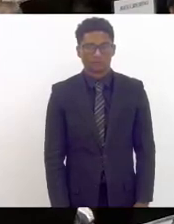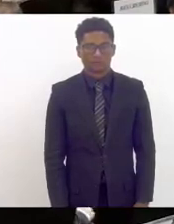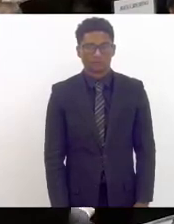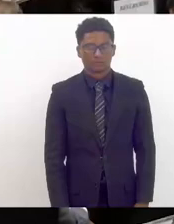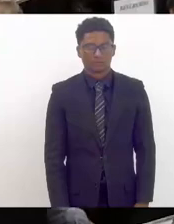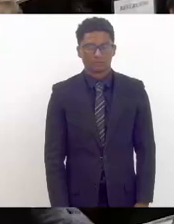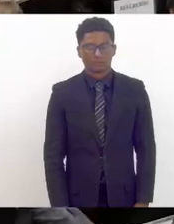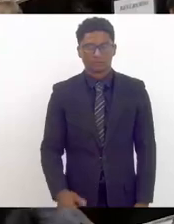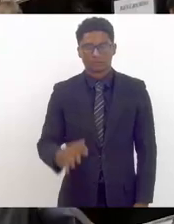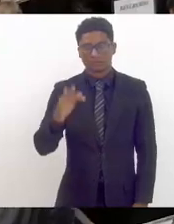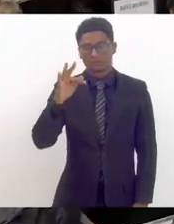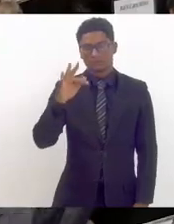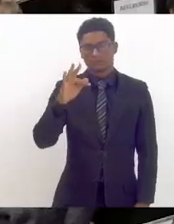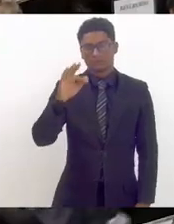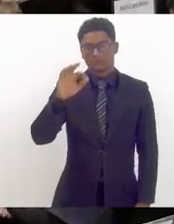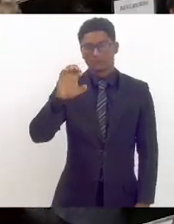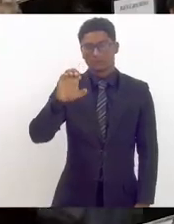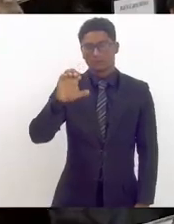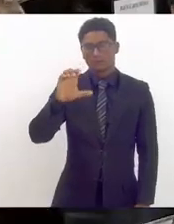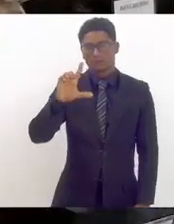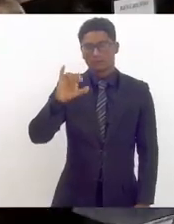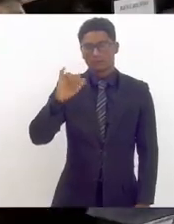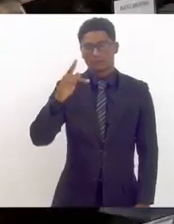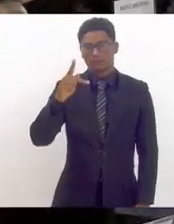Felipe Soares.